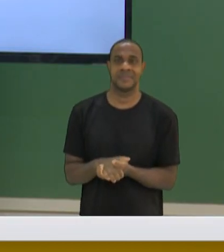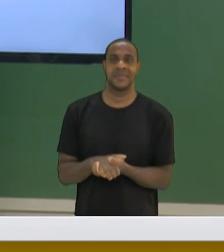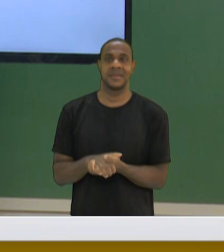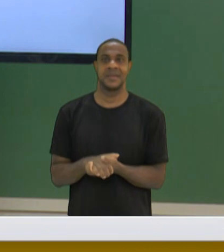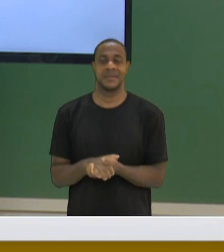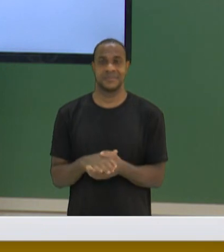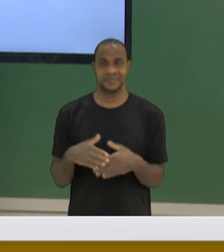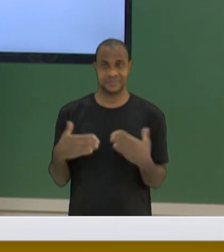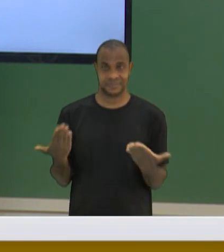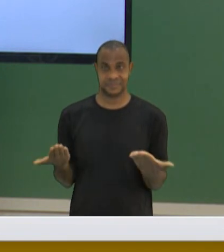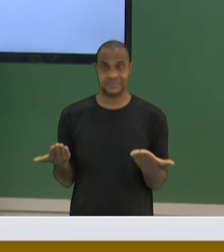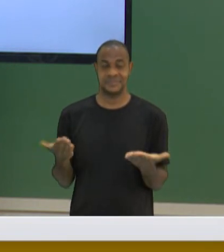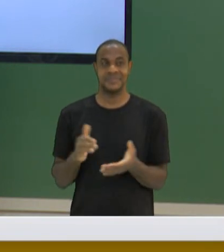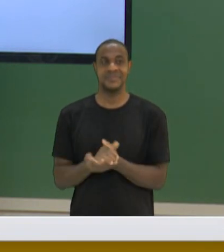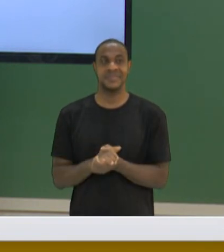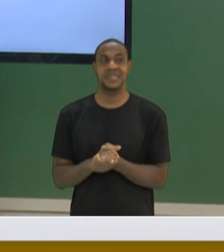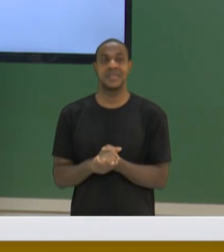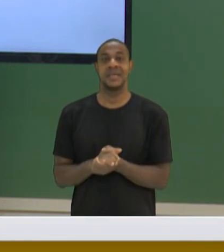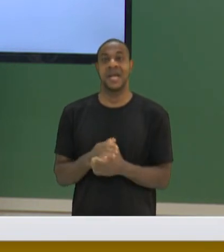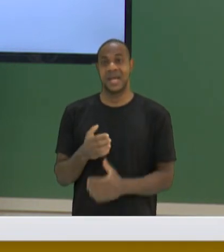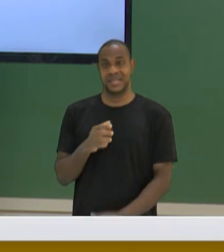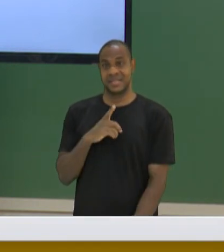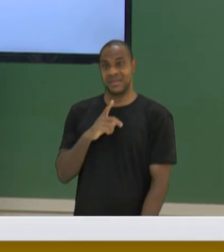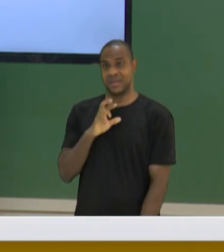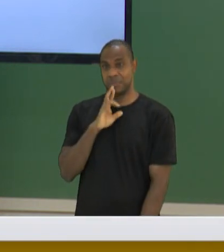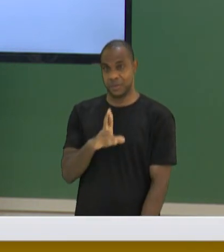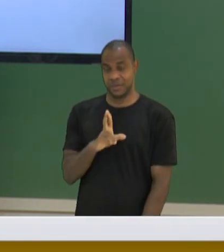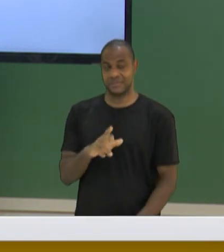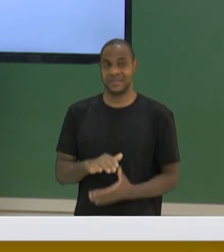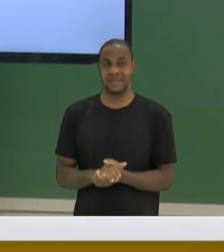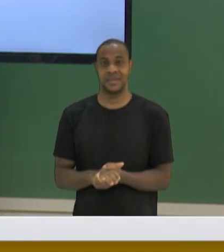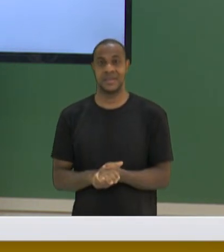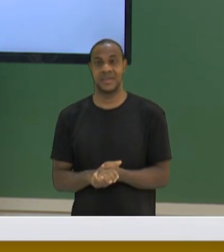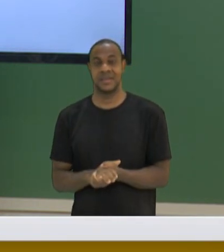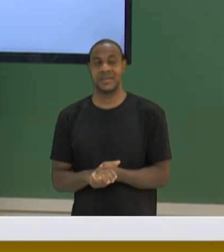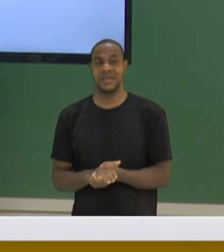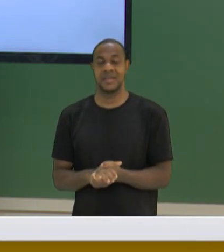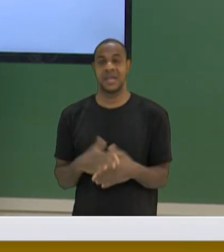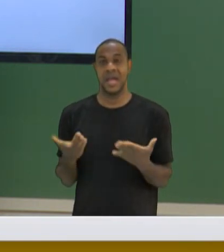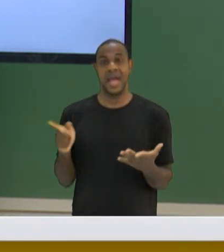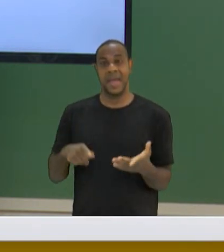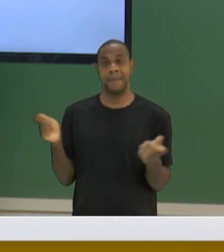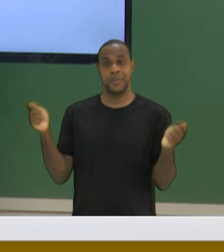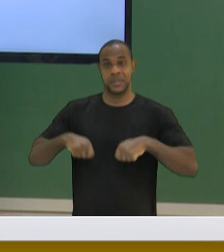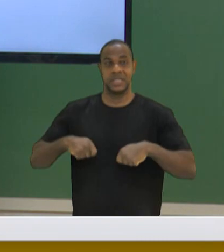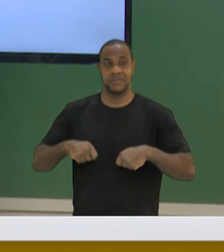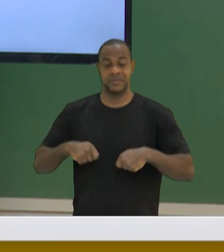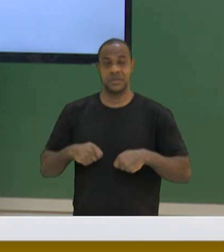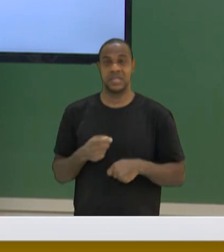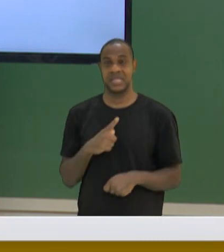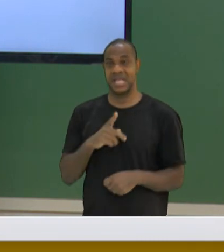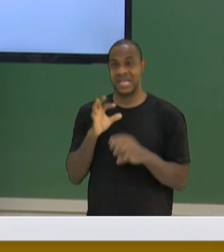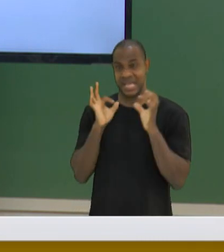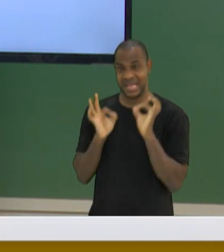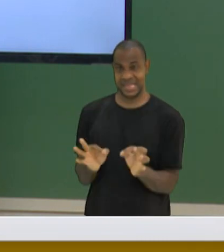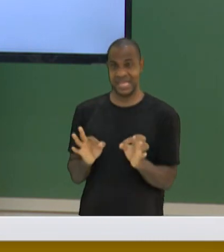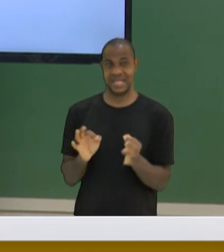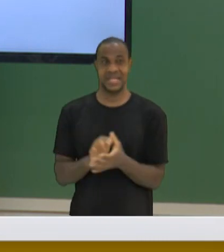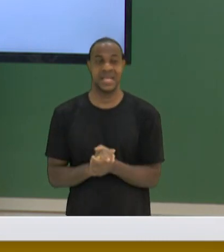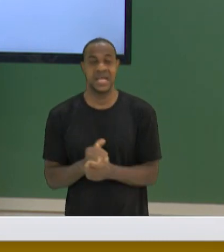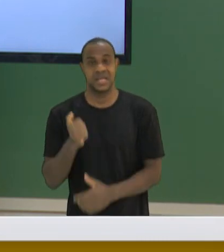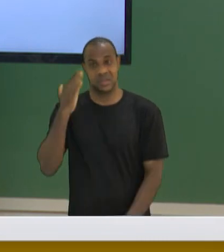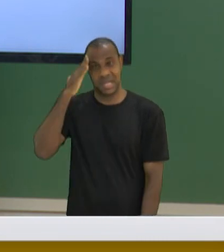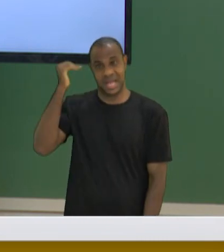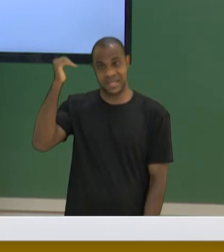respondeu respondeu à questãozinha ótimo olha só é possível afirmar professora que os